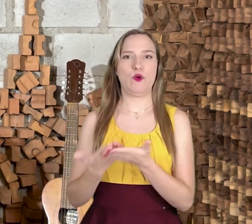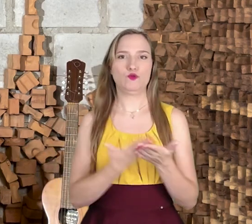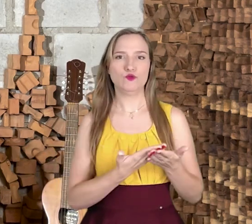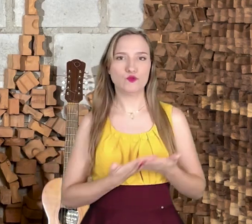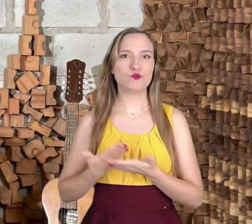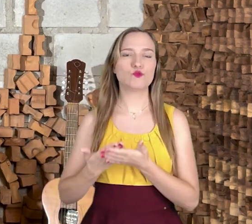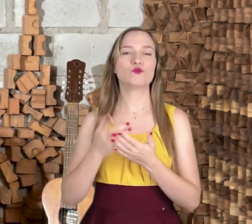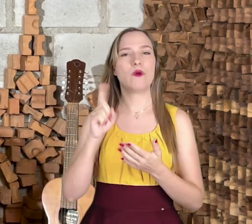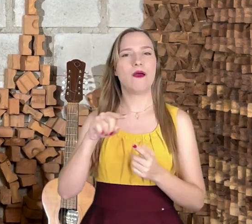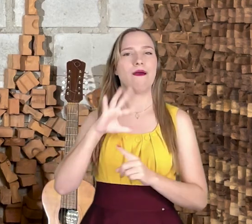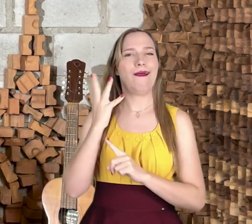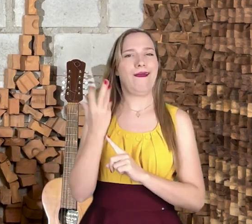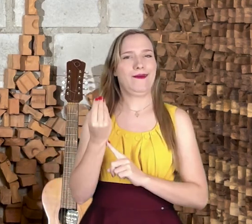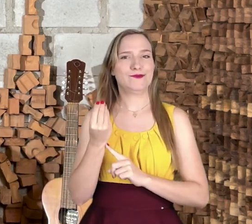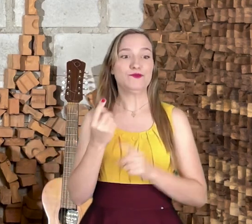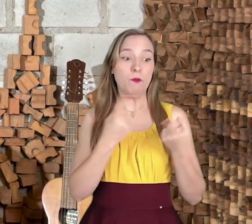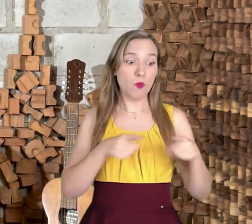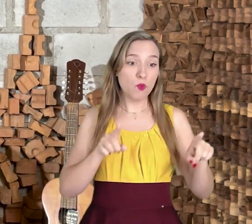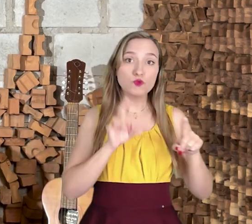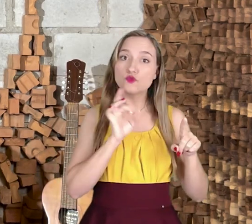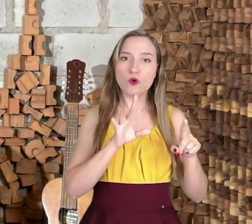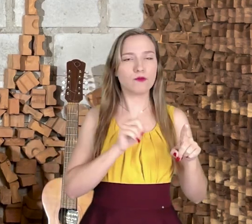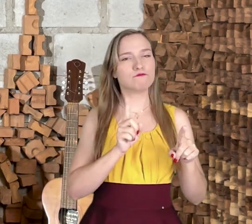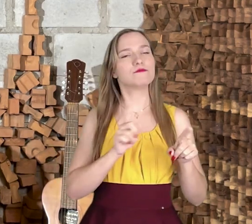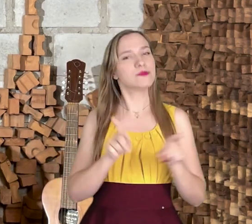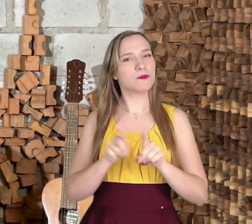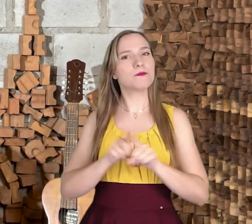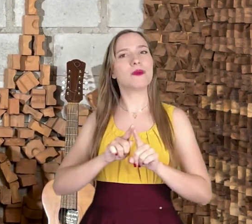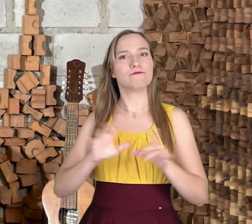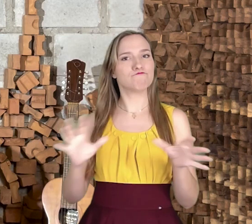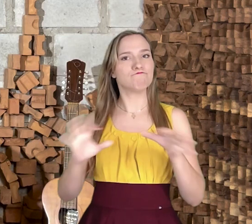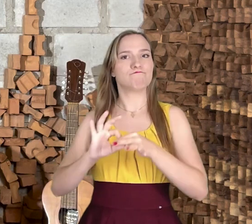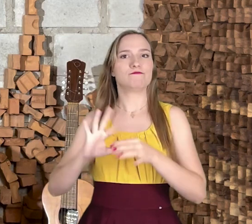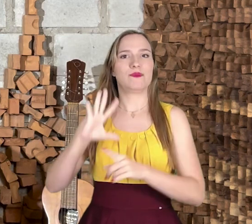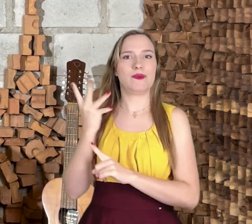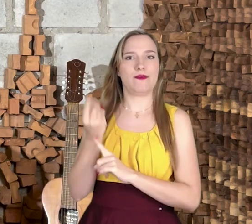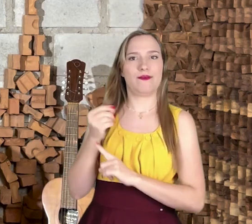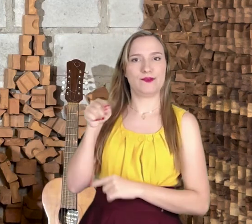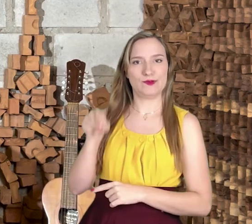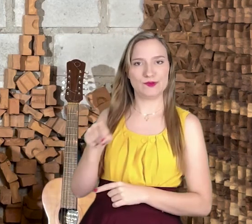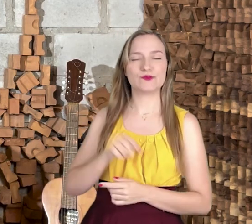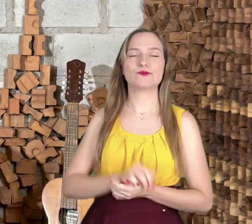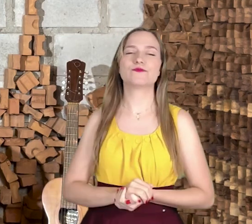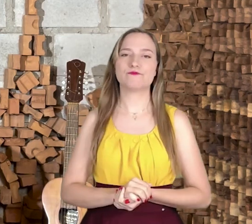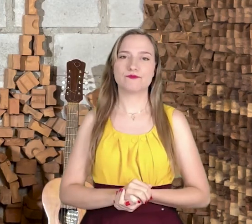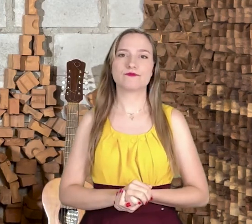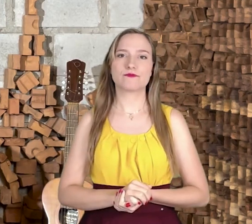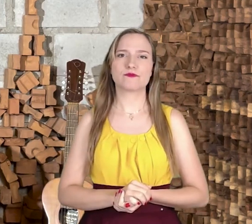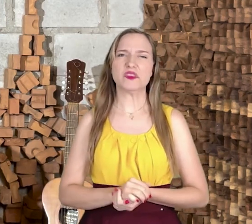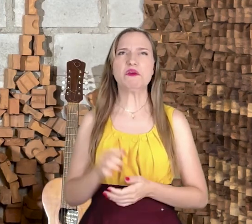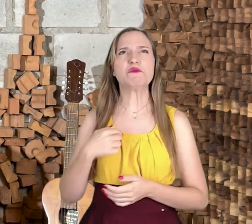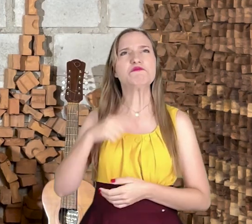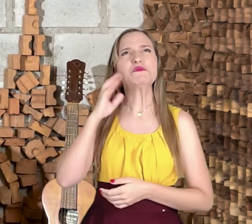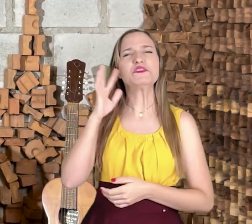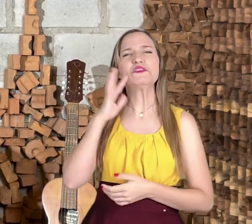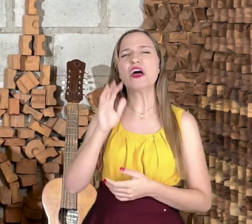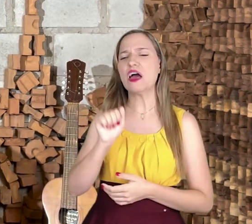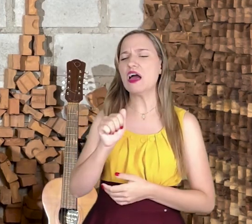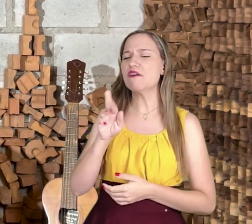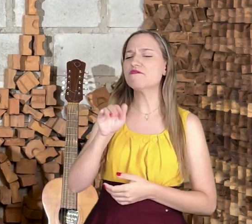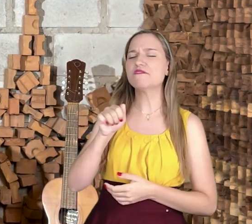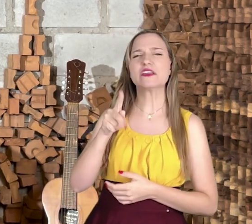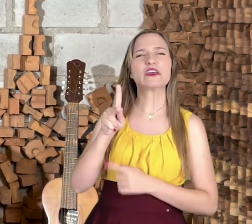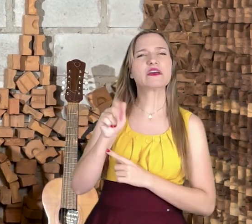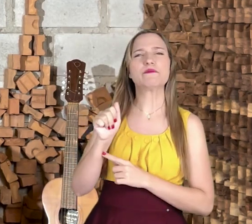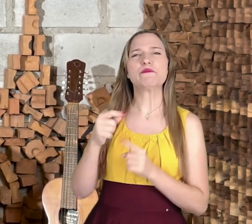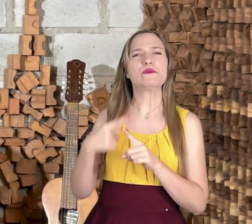parte artística e não só a musical. E aí talvez vocês possam estranhar o porquê do África. A África é o nome da minha filha, que